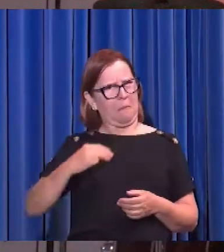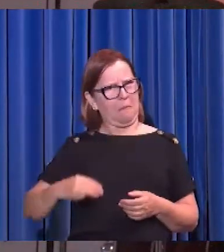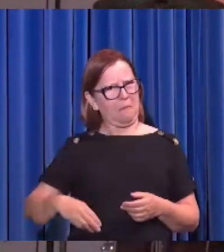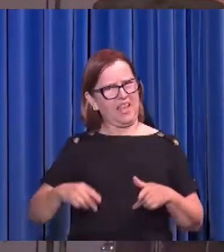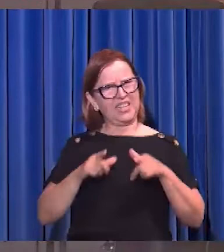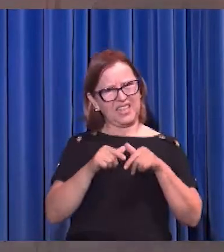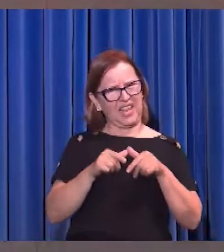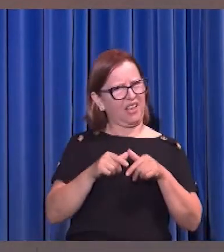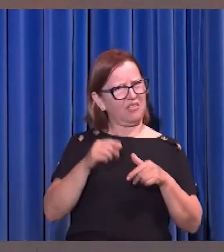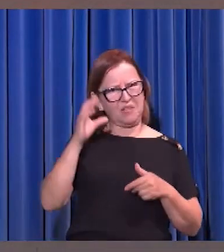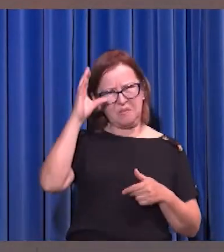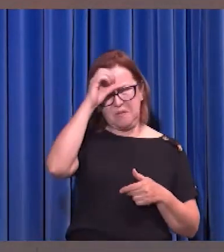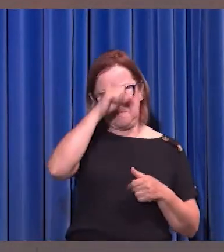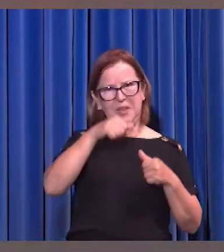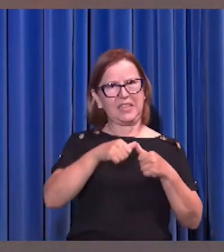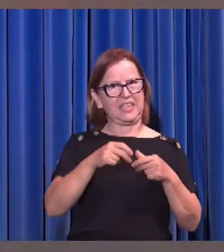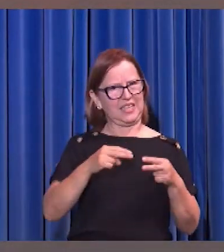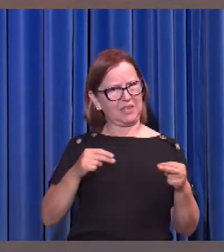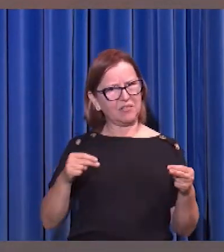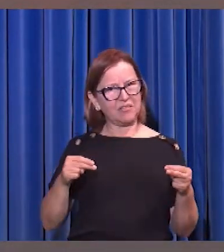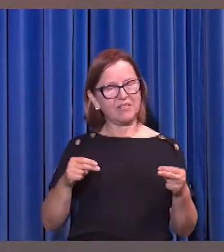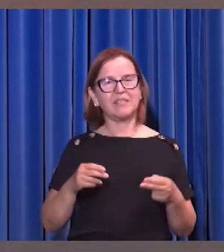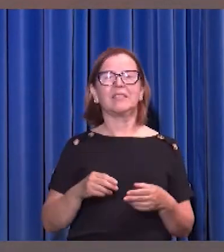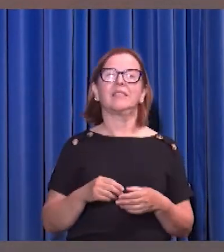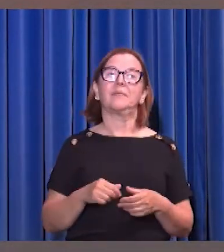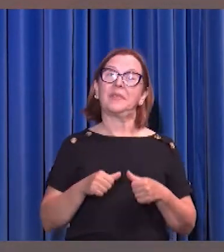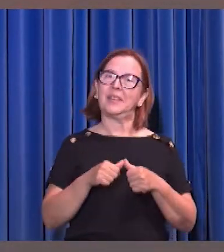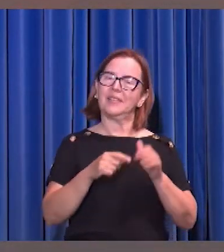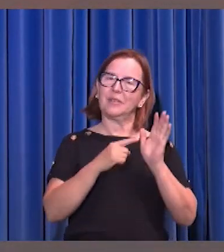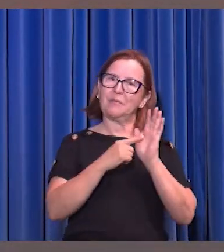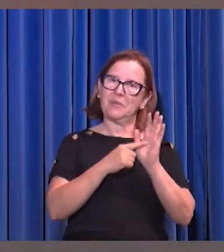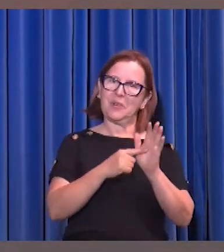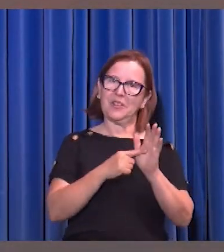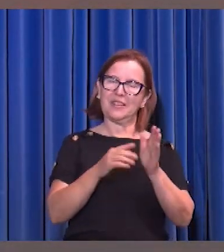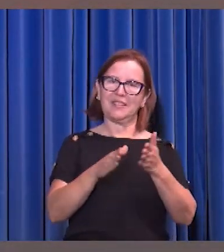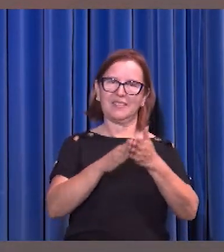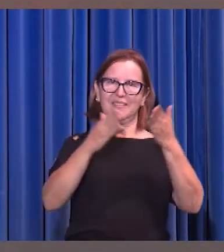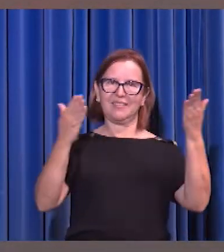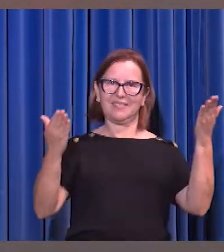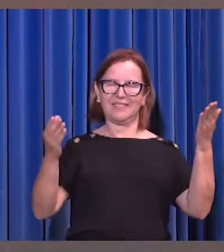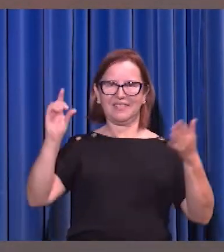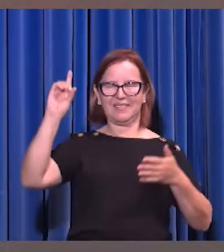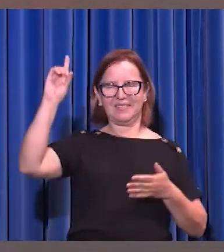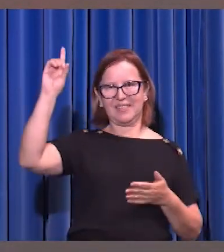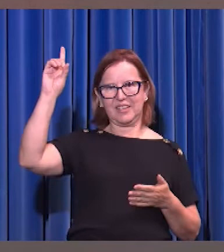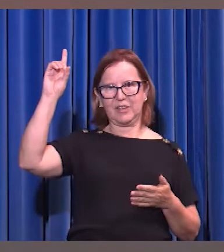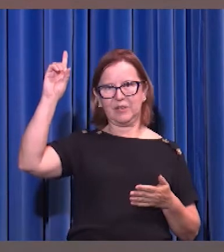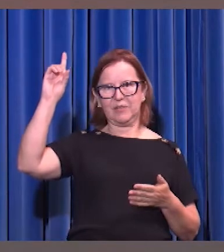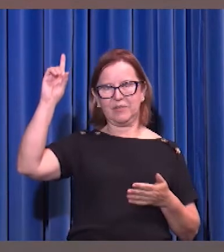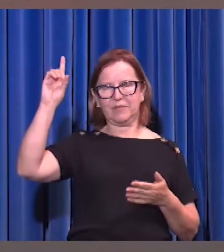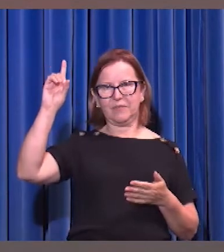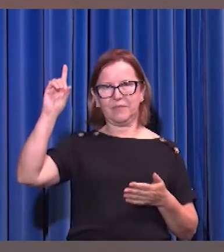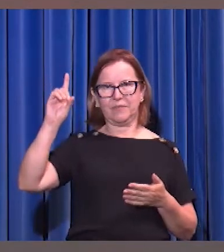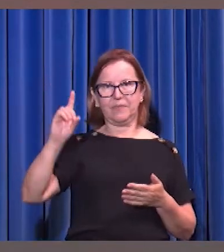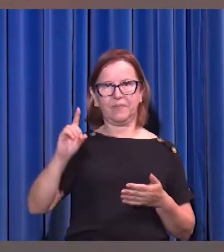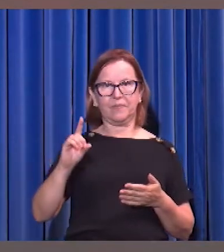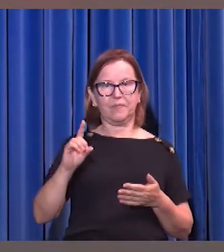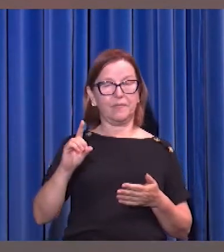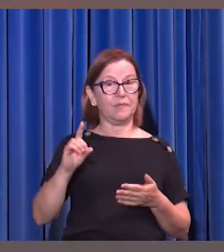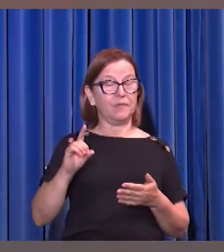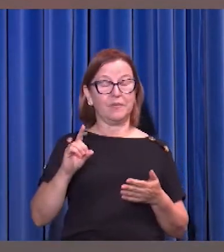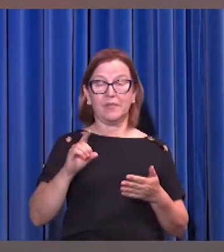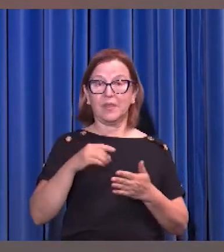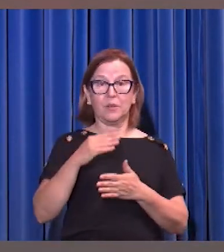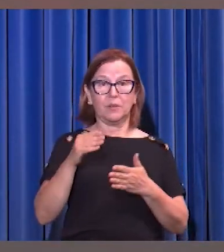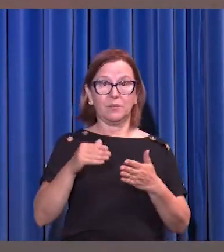essas coisas? Então isso mostra que as Escrituras em si, elas não são